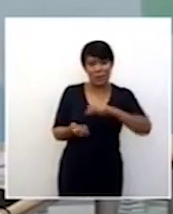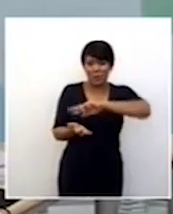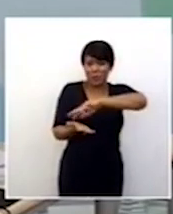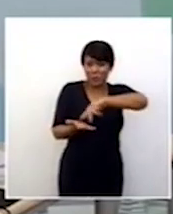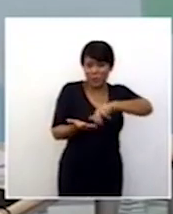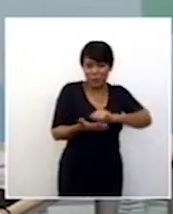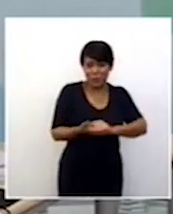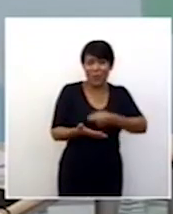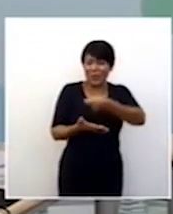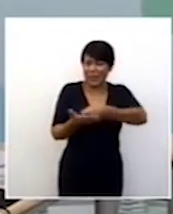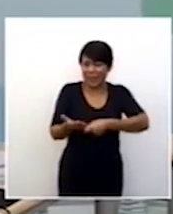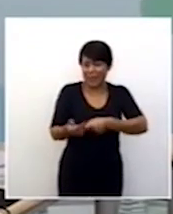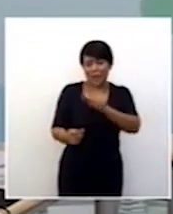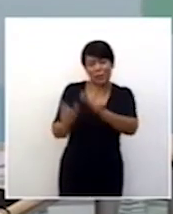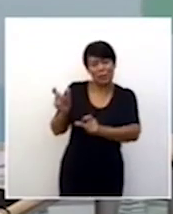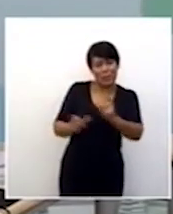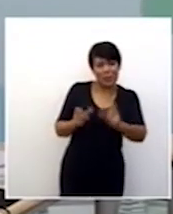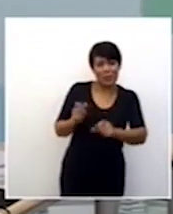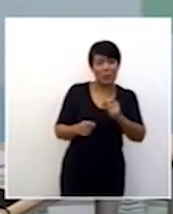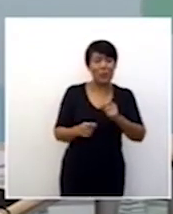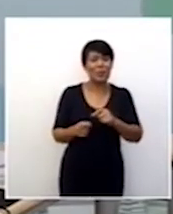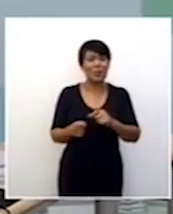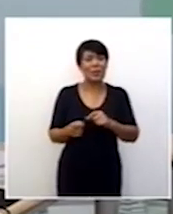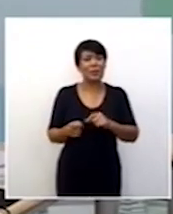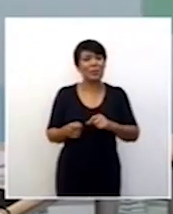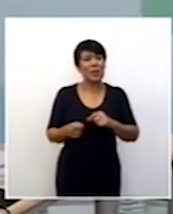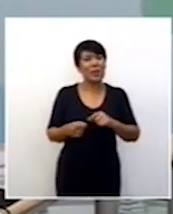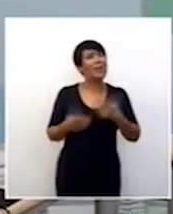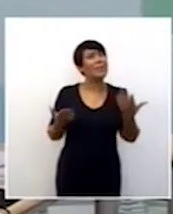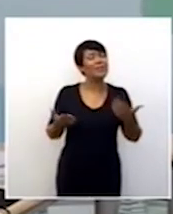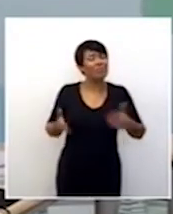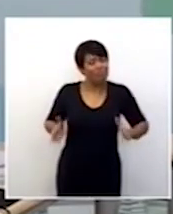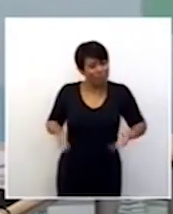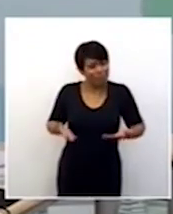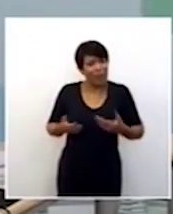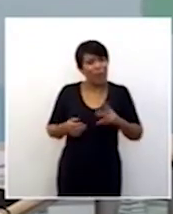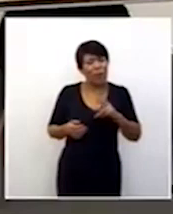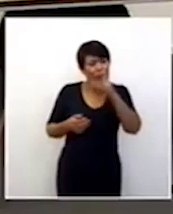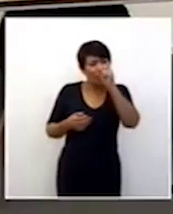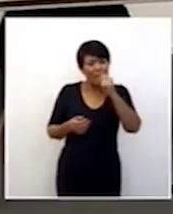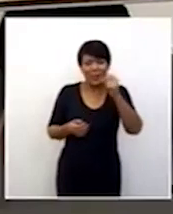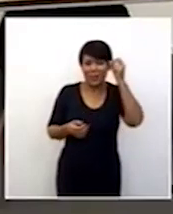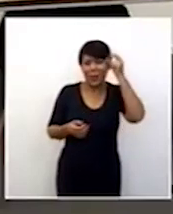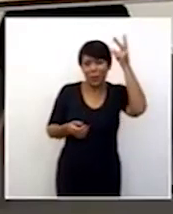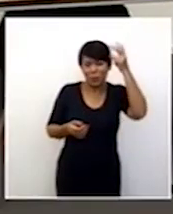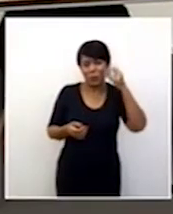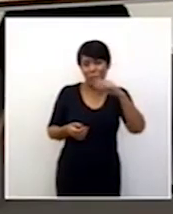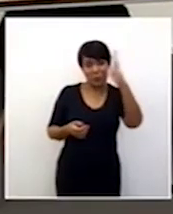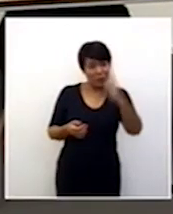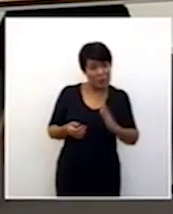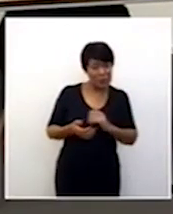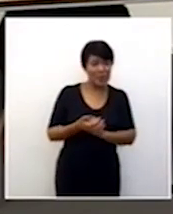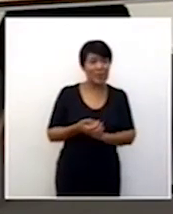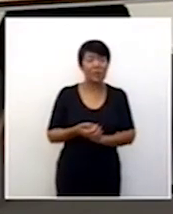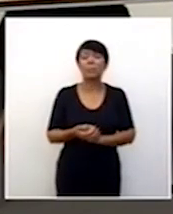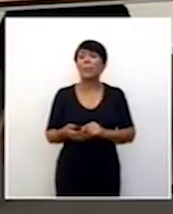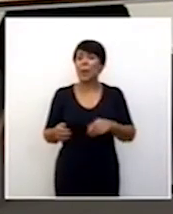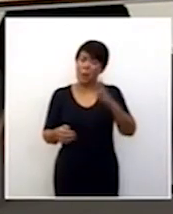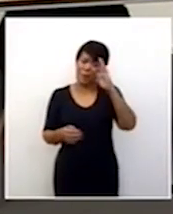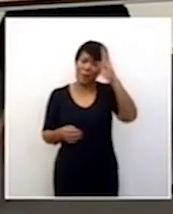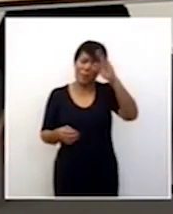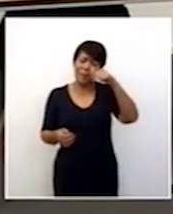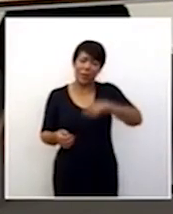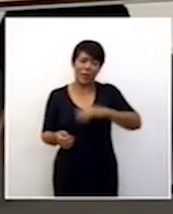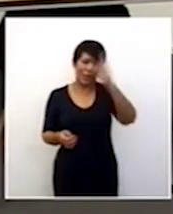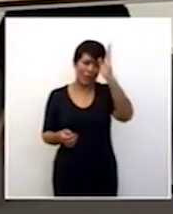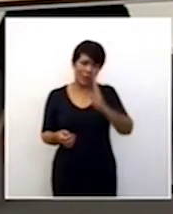tipos de textos, pessoas, né? Para engrandecer o nosso repertório cultural. Acho que é disso que a professora está falando. Ainda mais no nosso